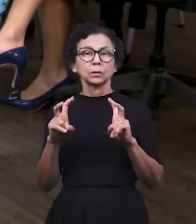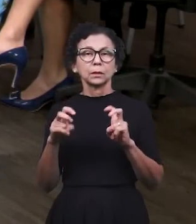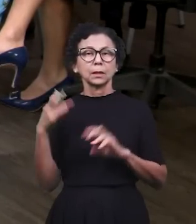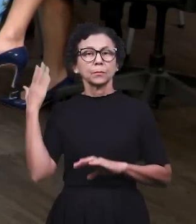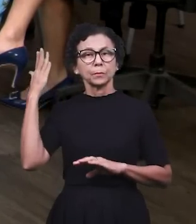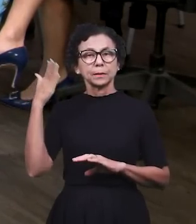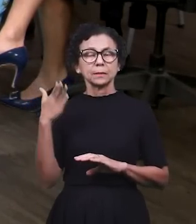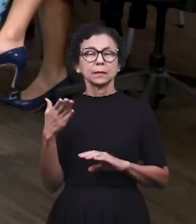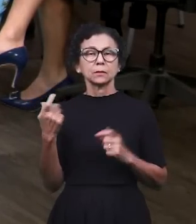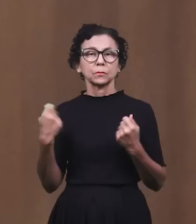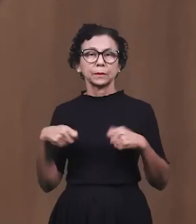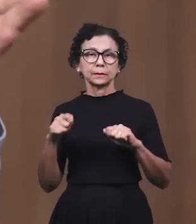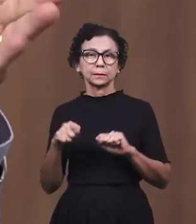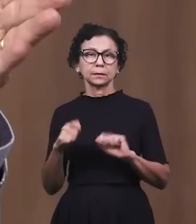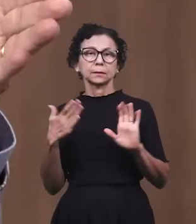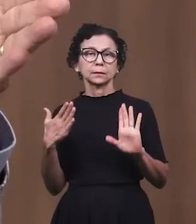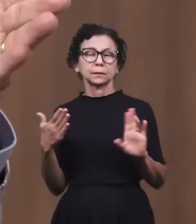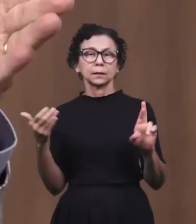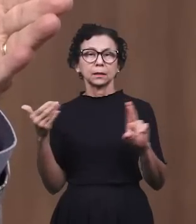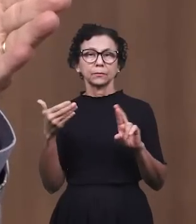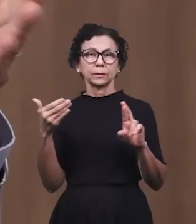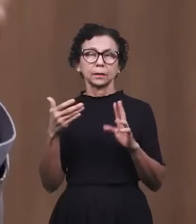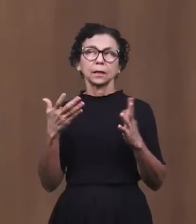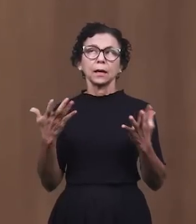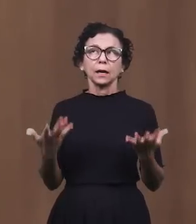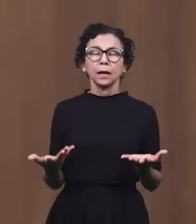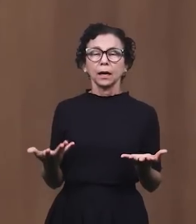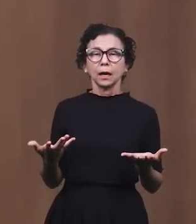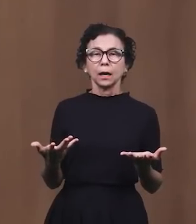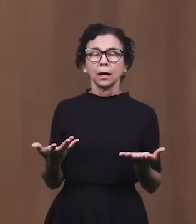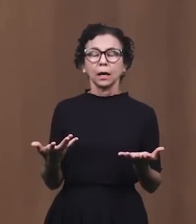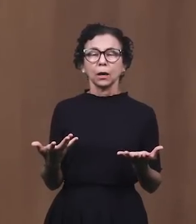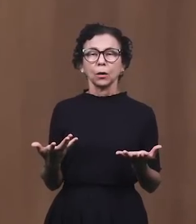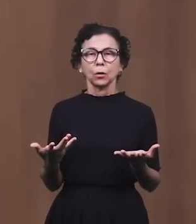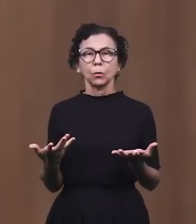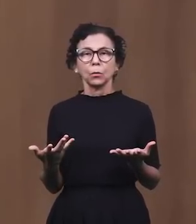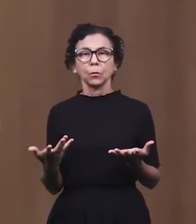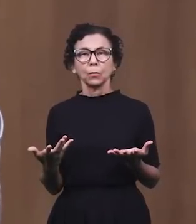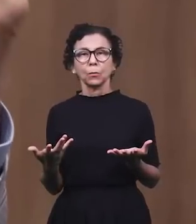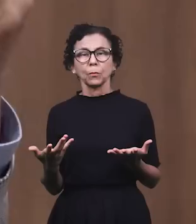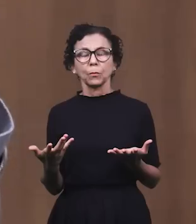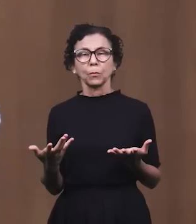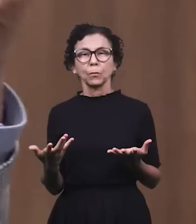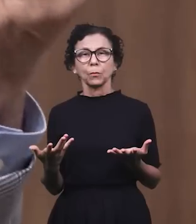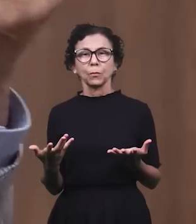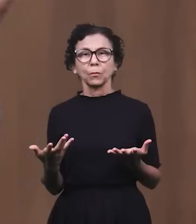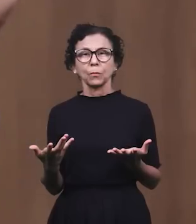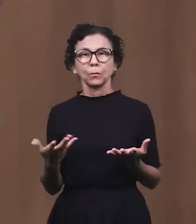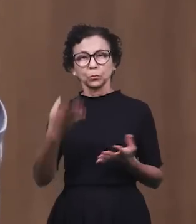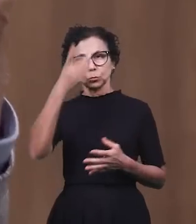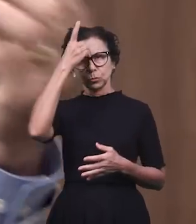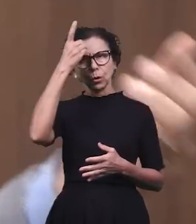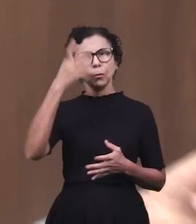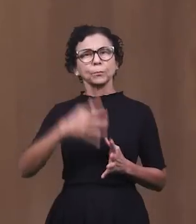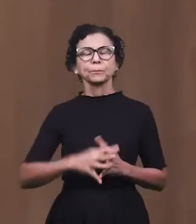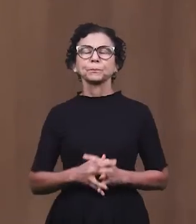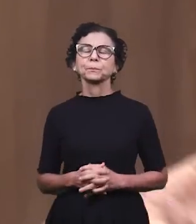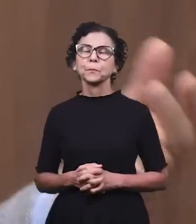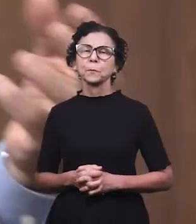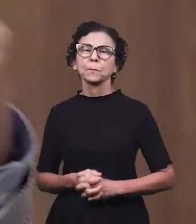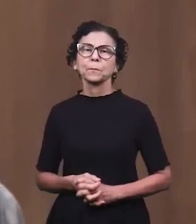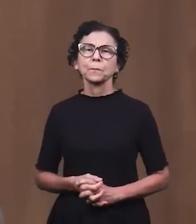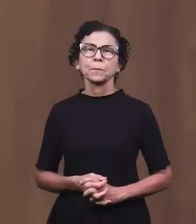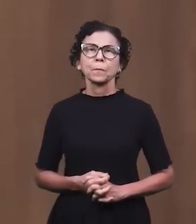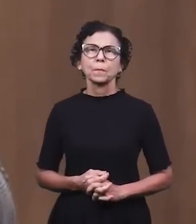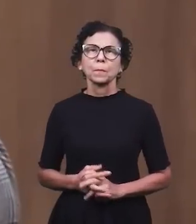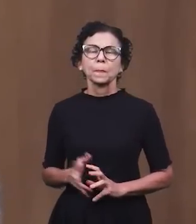importância desse período chamado período do aquilo que a gente chama alguns chamam de